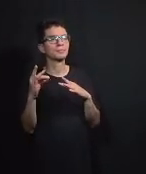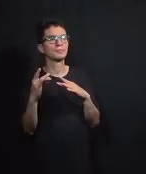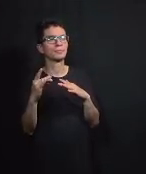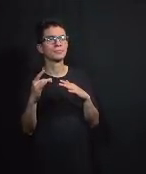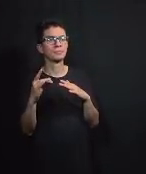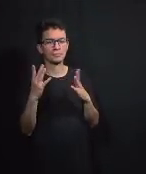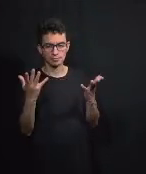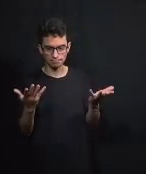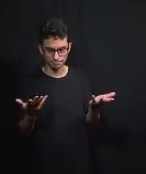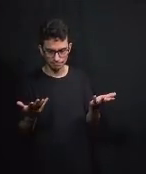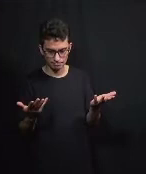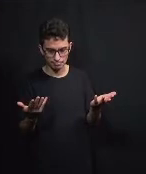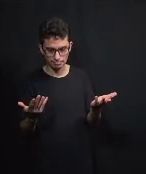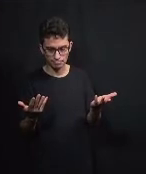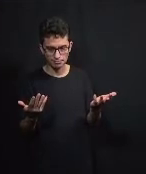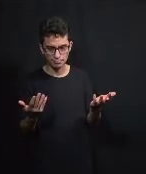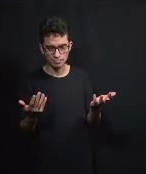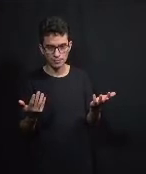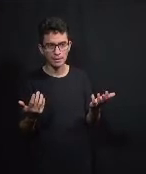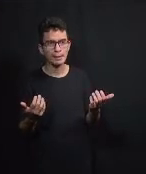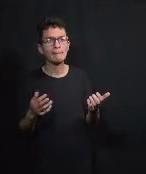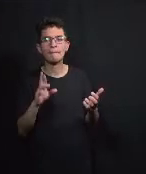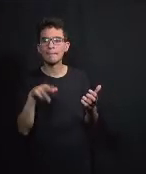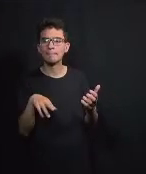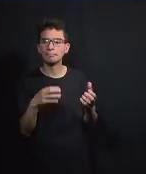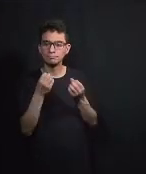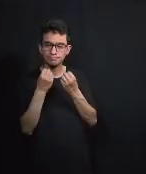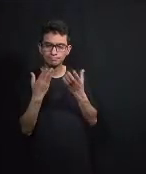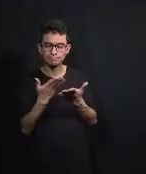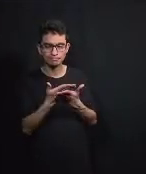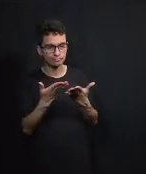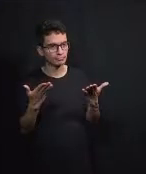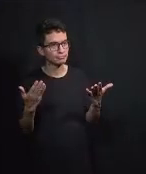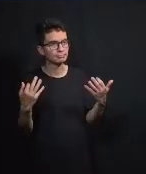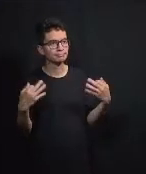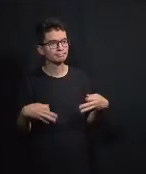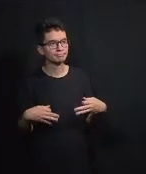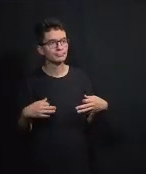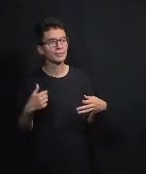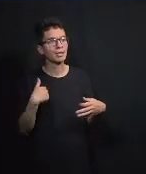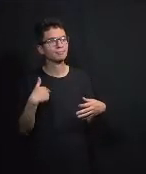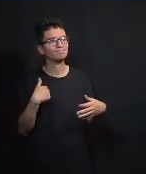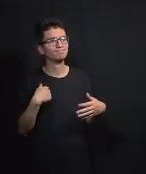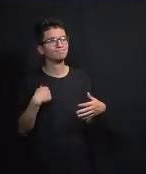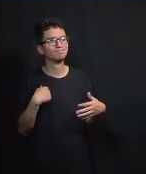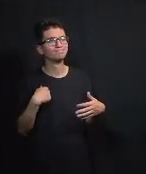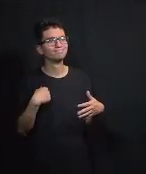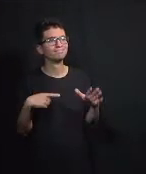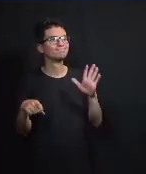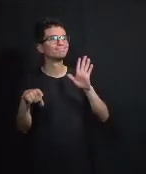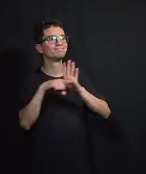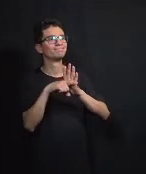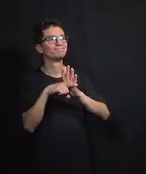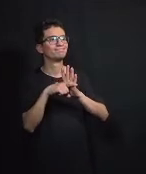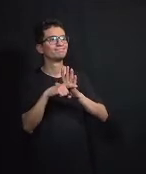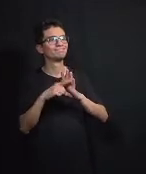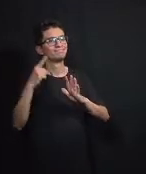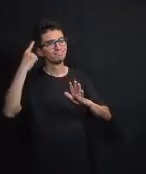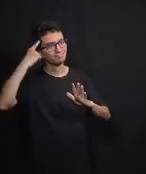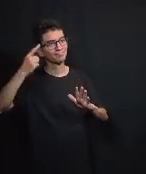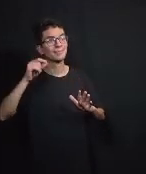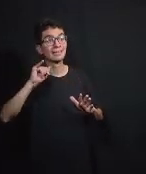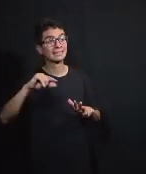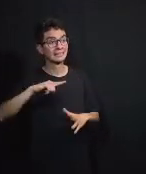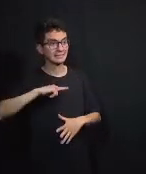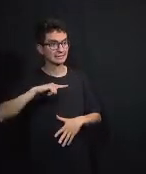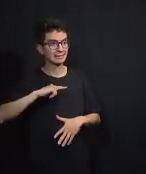veja, se me dá uma boa razão para frequentar as redes, eu vou ficar devendo. Eu não sei se há alguma coisa